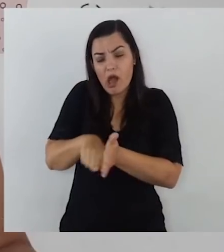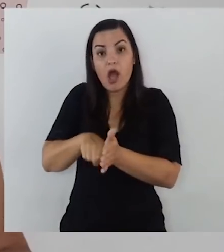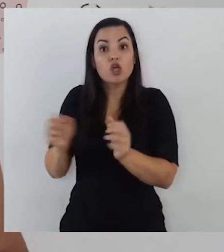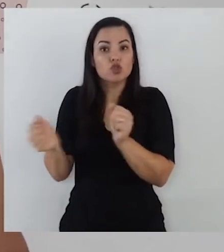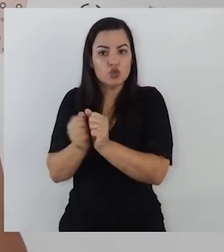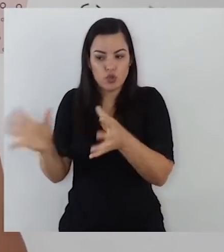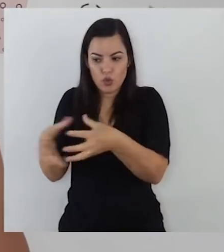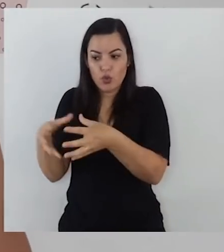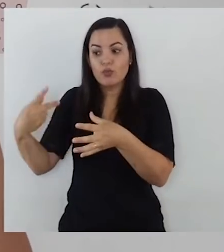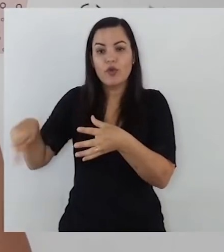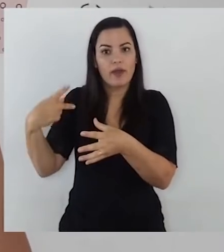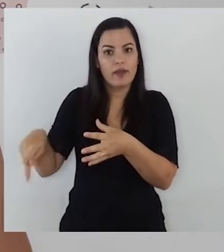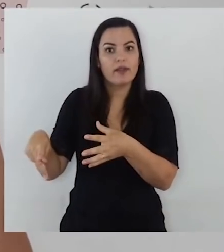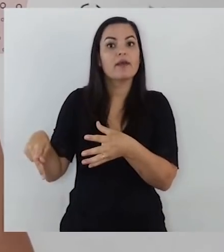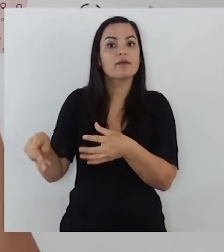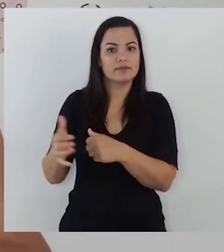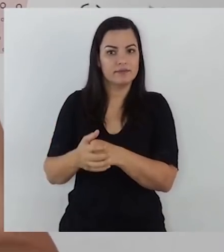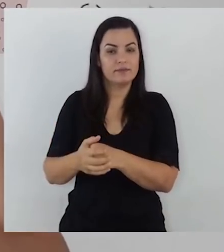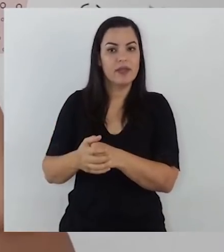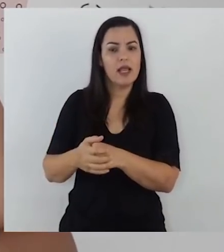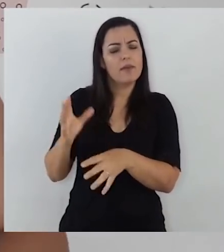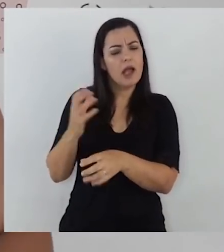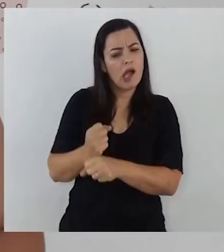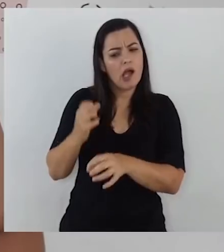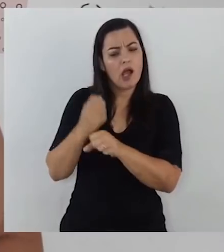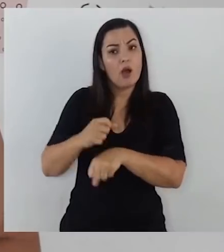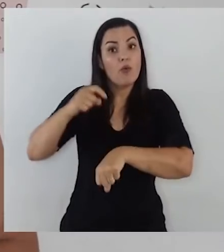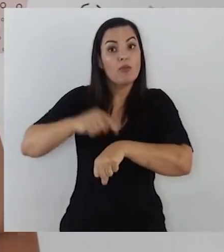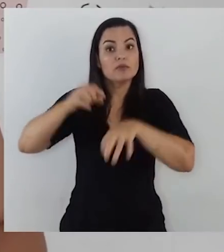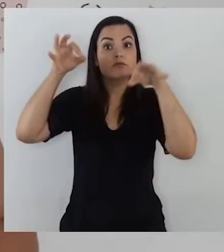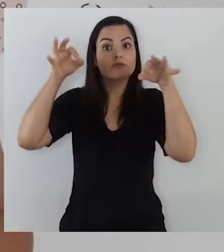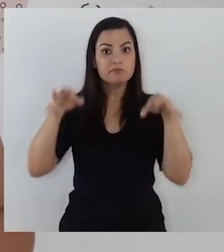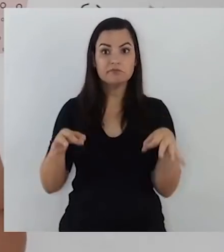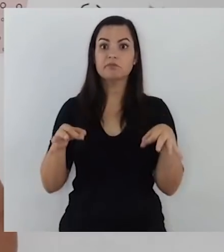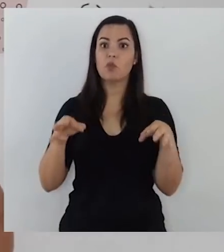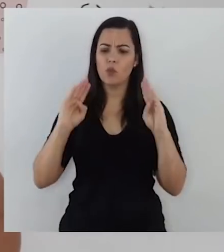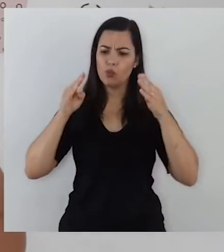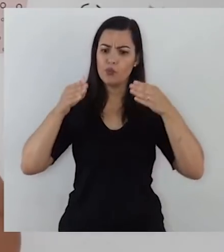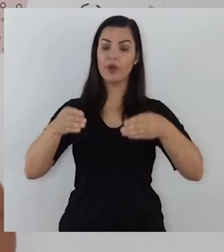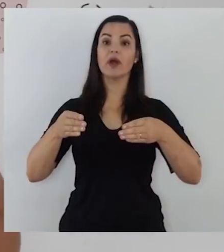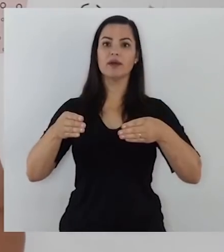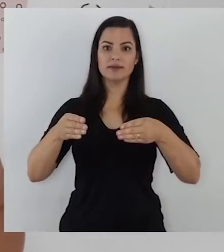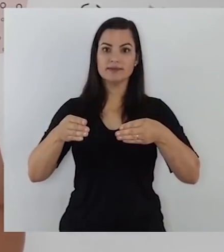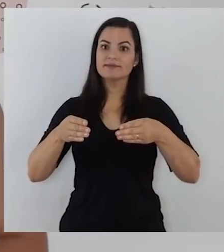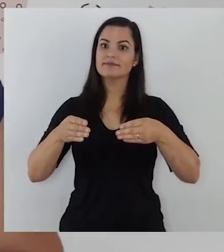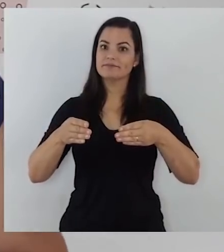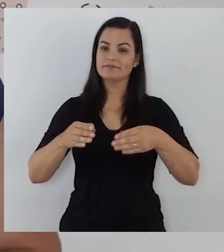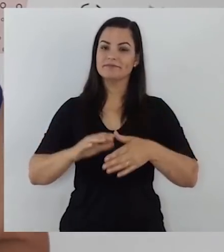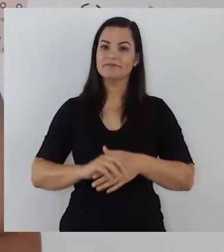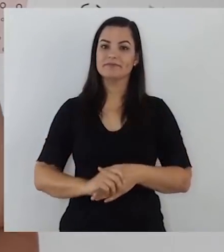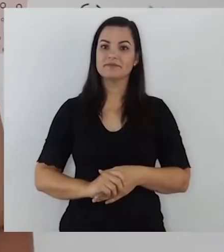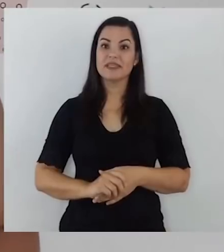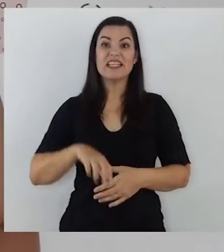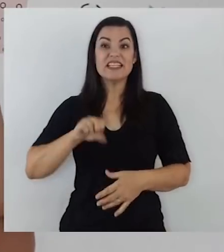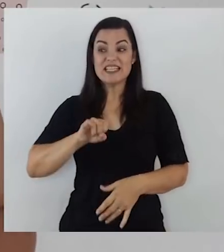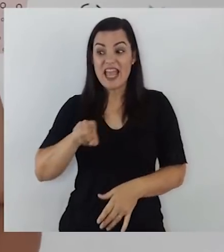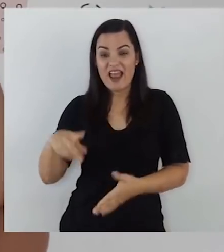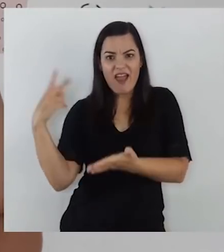com outras pessoas da sua equipe, para calcular esse momento exato.